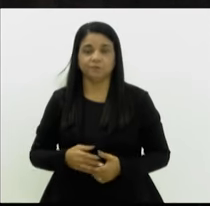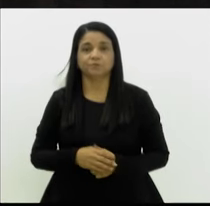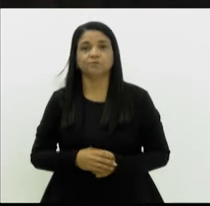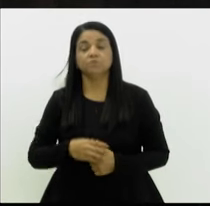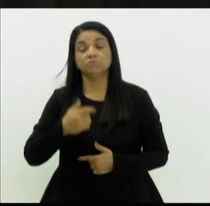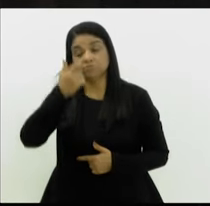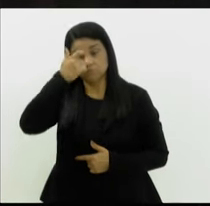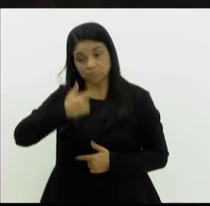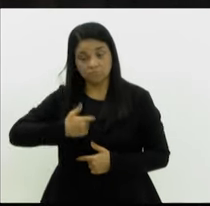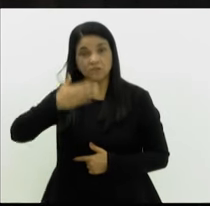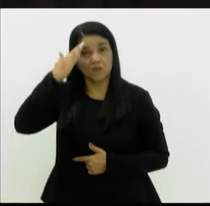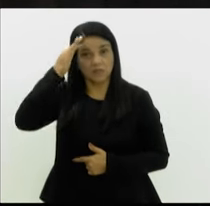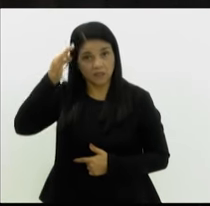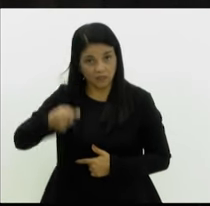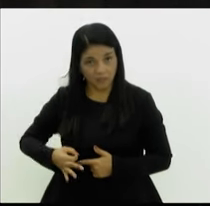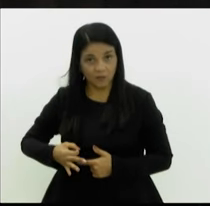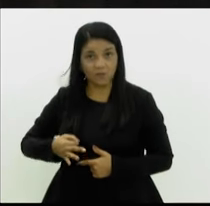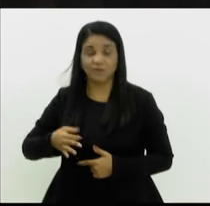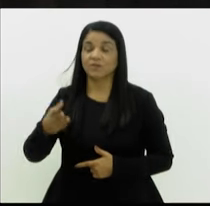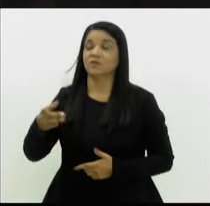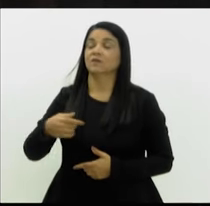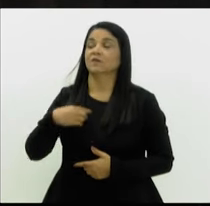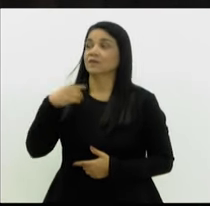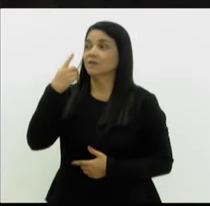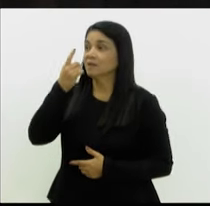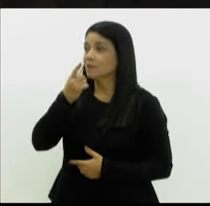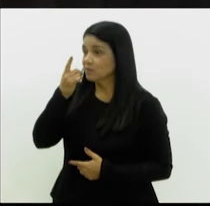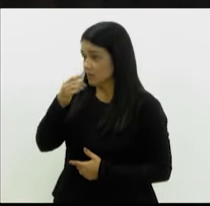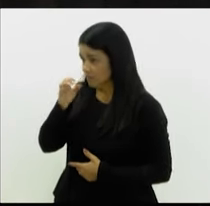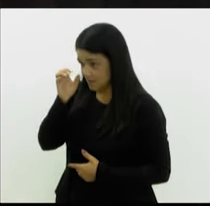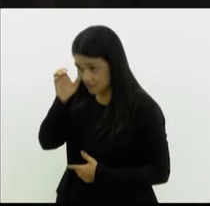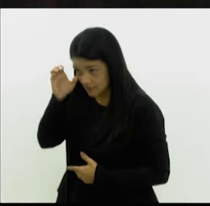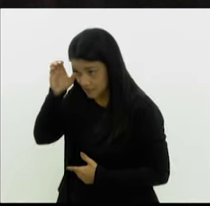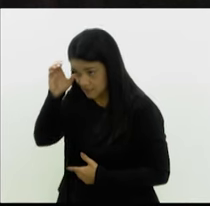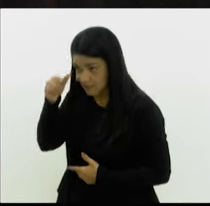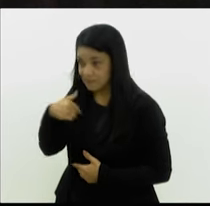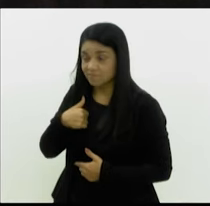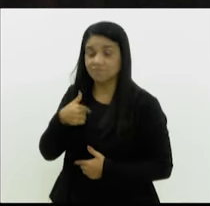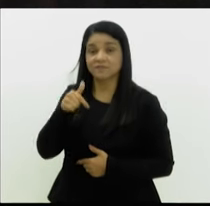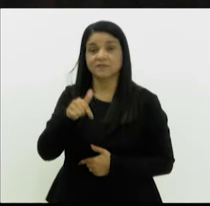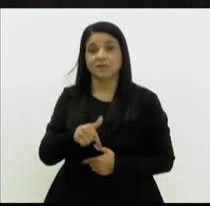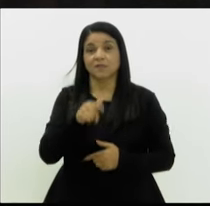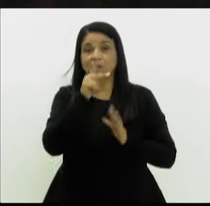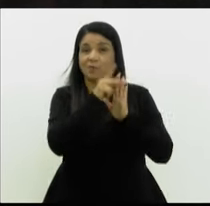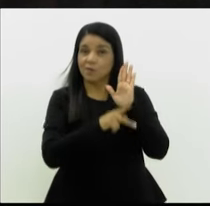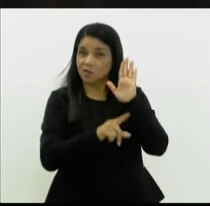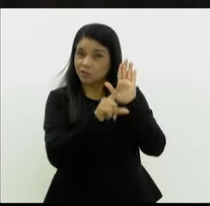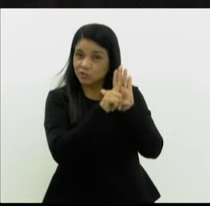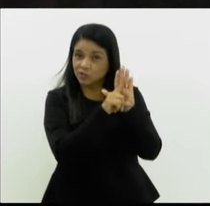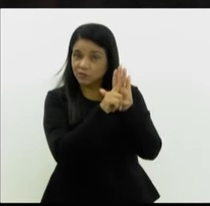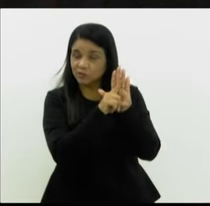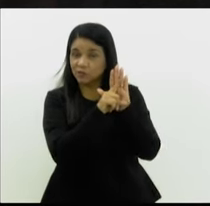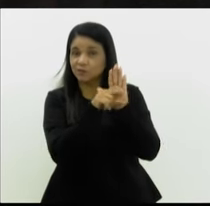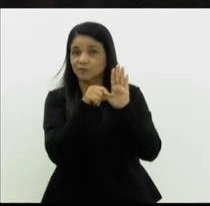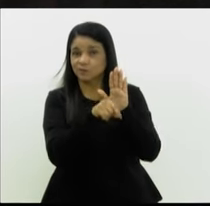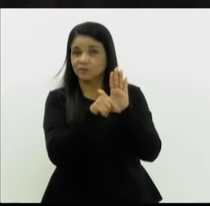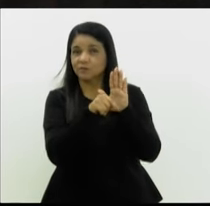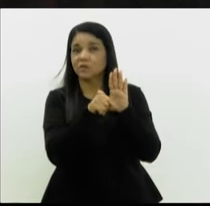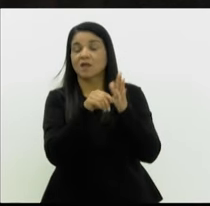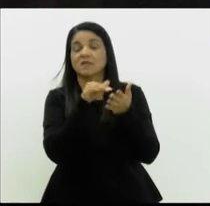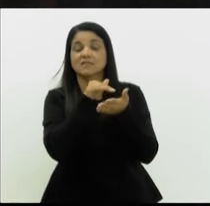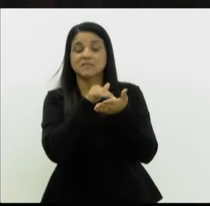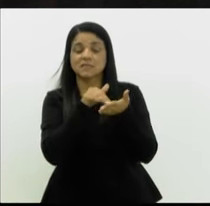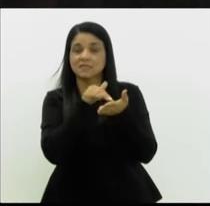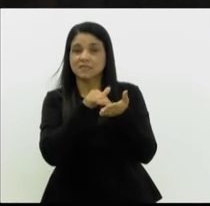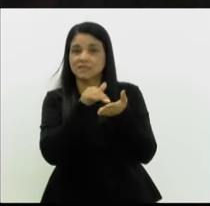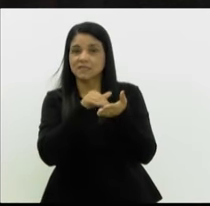eu, deputada Célia Jordão, que estamos tratando aqui somente da Secretaria